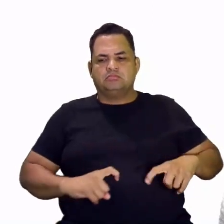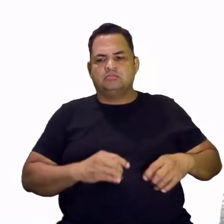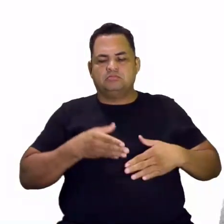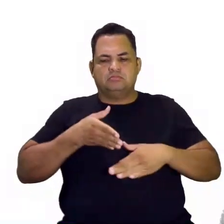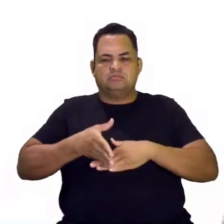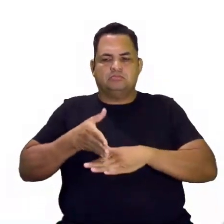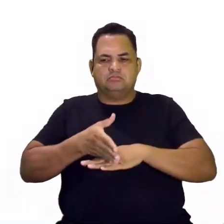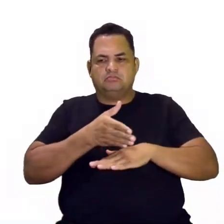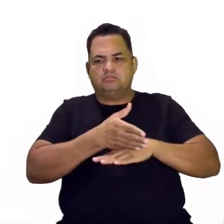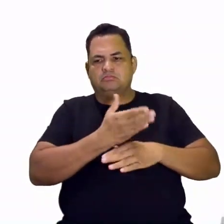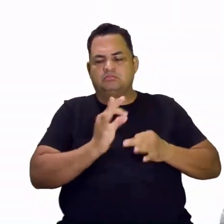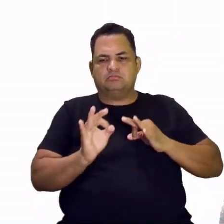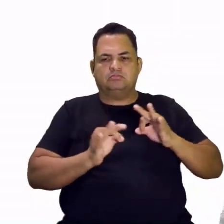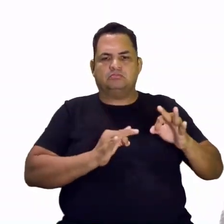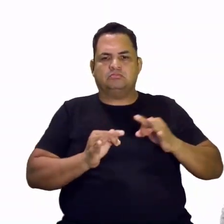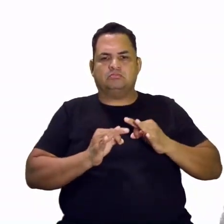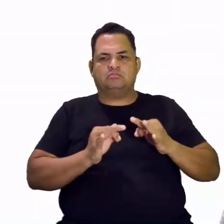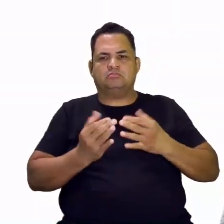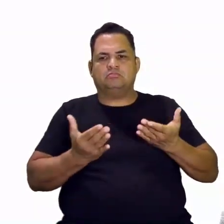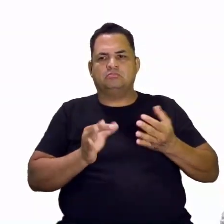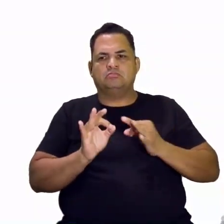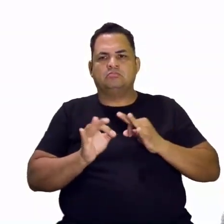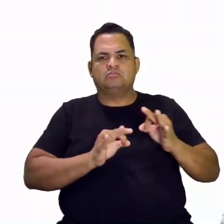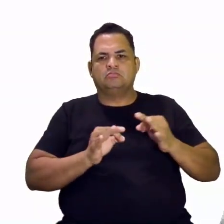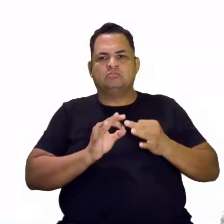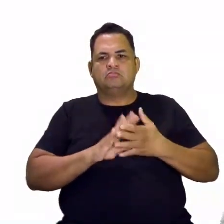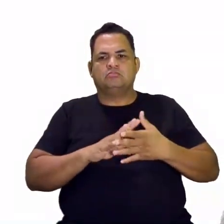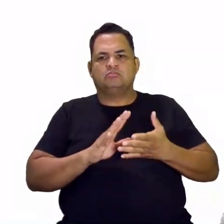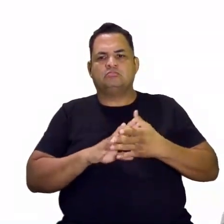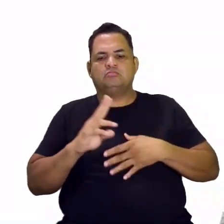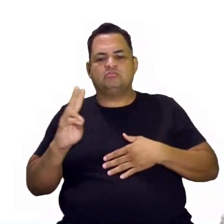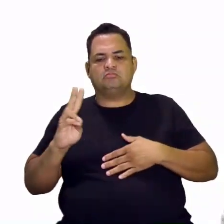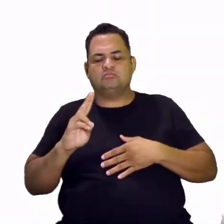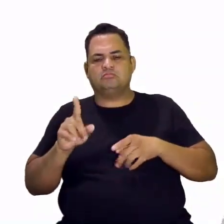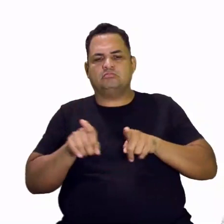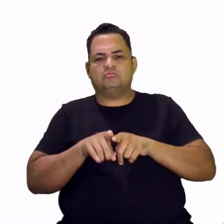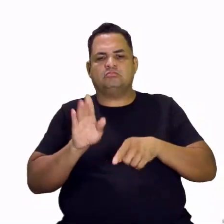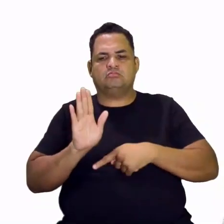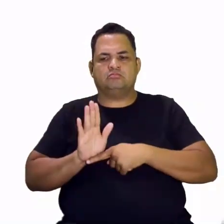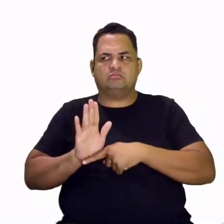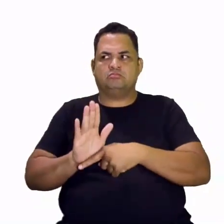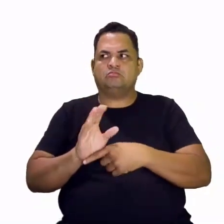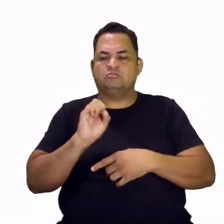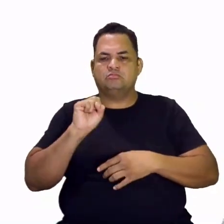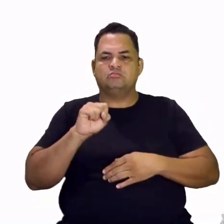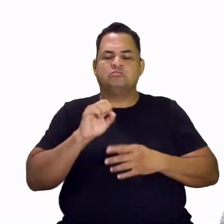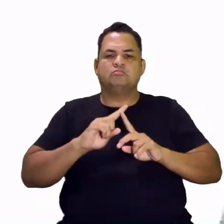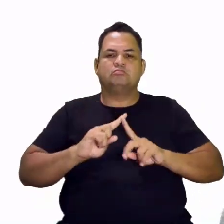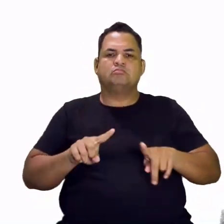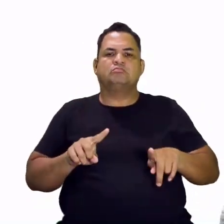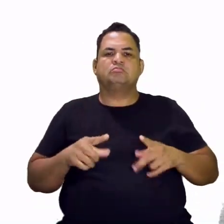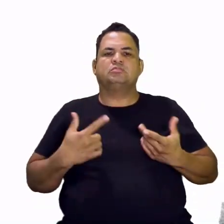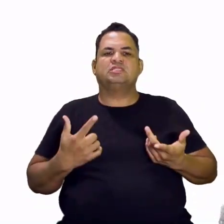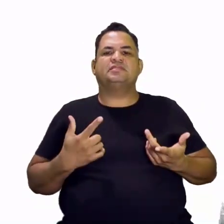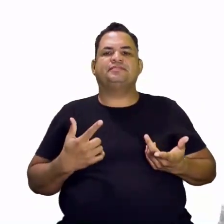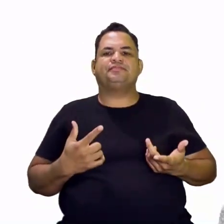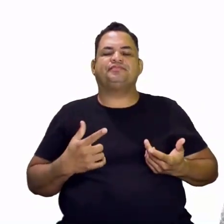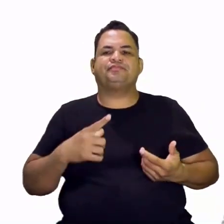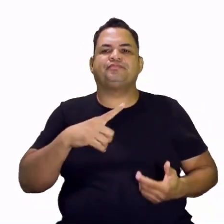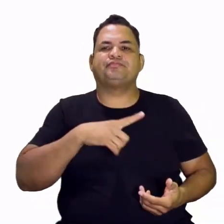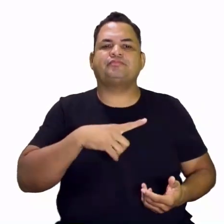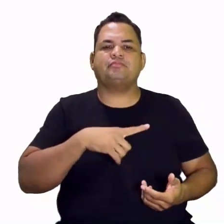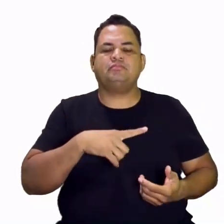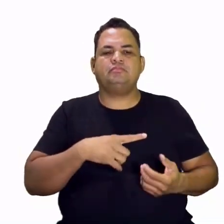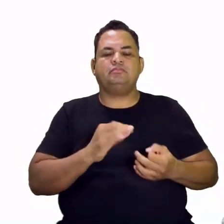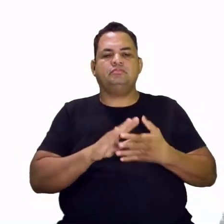participam de mecanismos até de formação aí de vitaminas, enfim, tá? Nos auxiliam sim. Mas existem